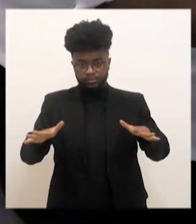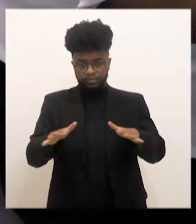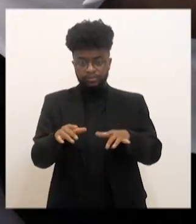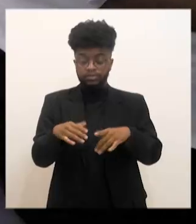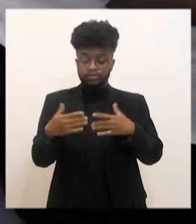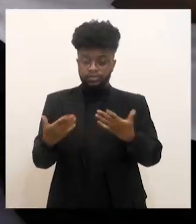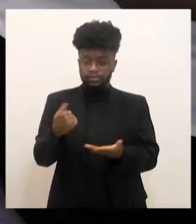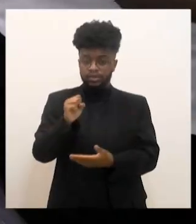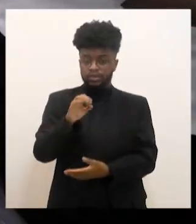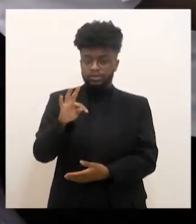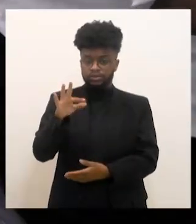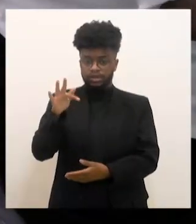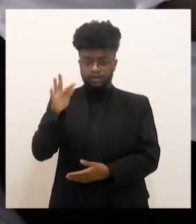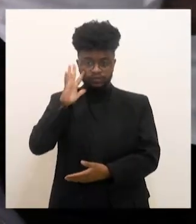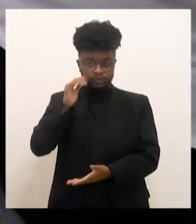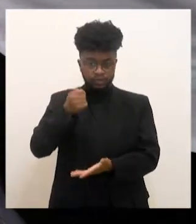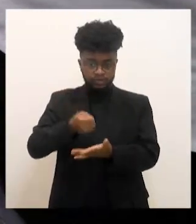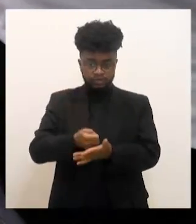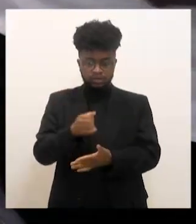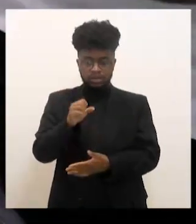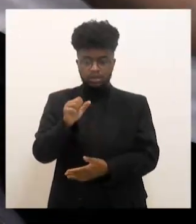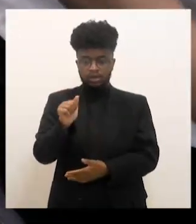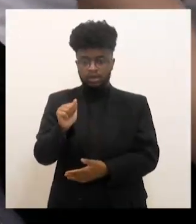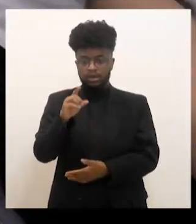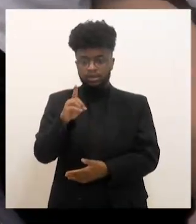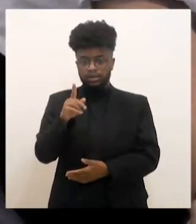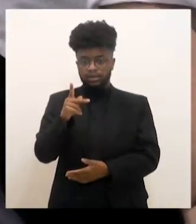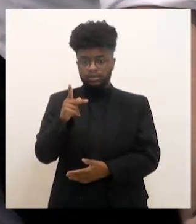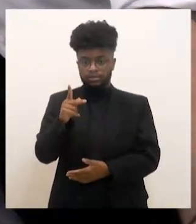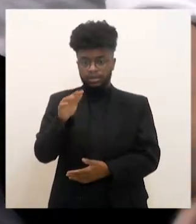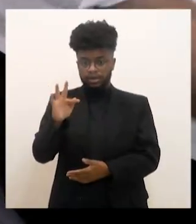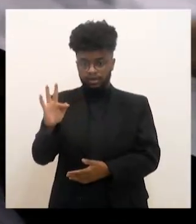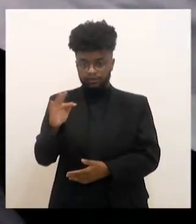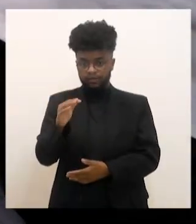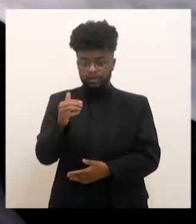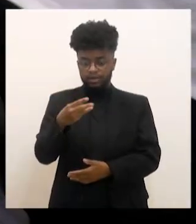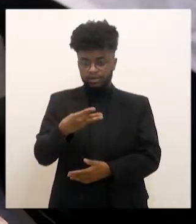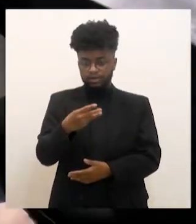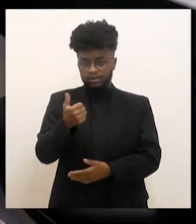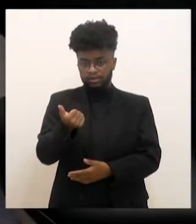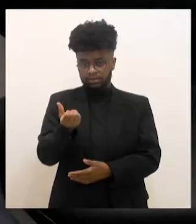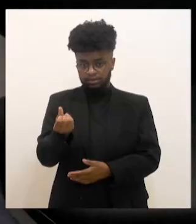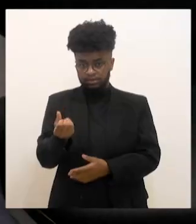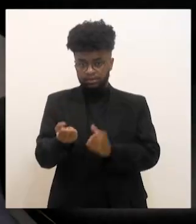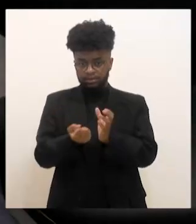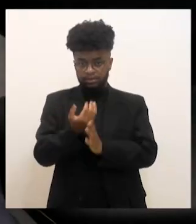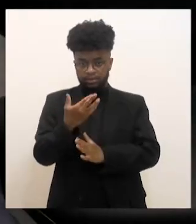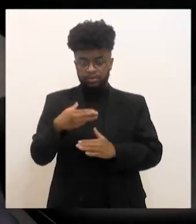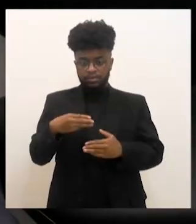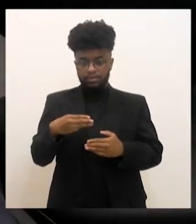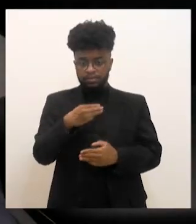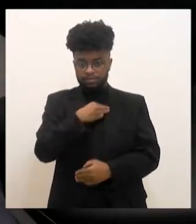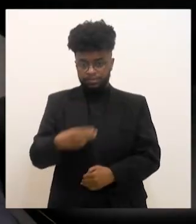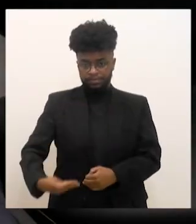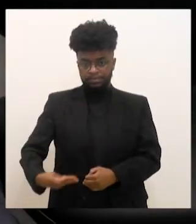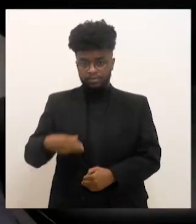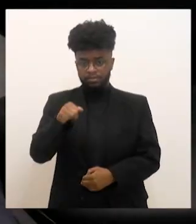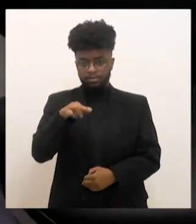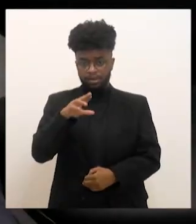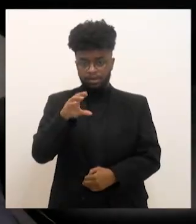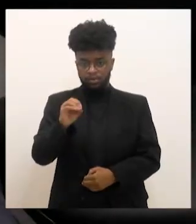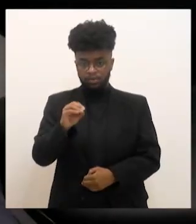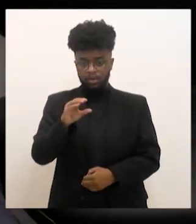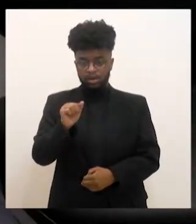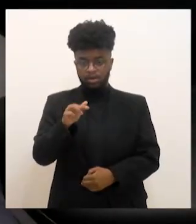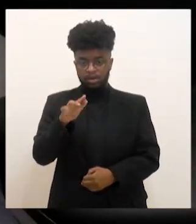julgando numa DPF, a DPF 316, de relatoria do ministro Marco Aurélio,